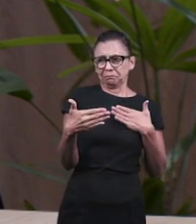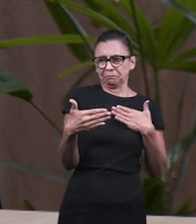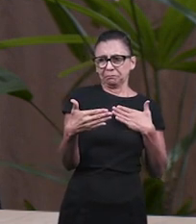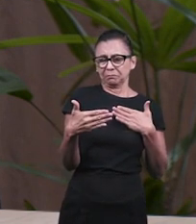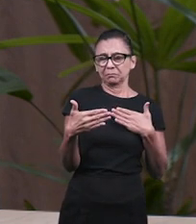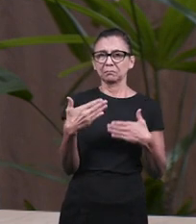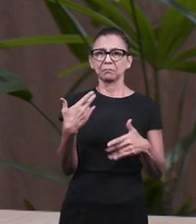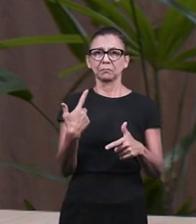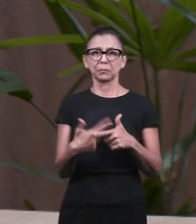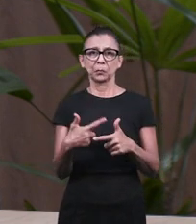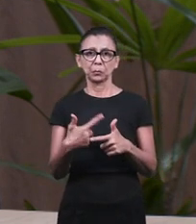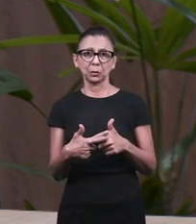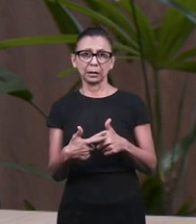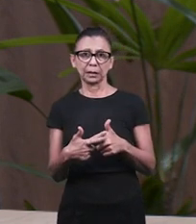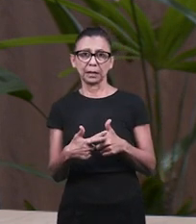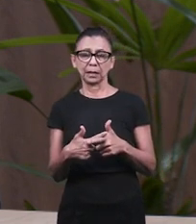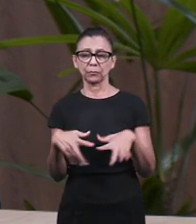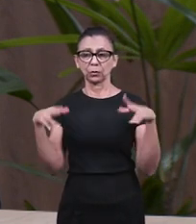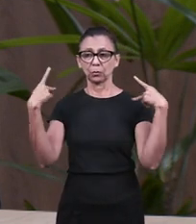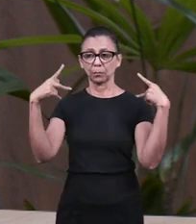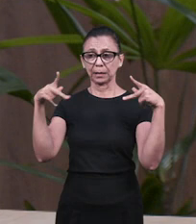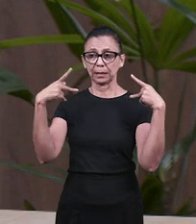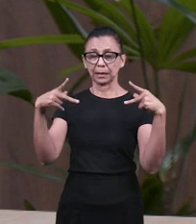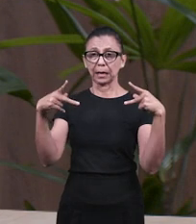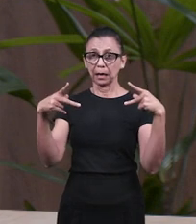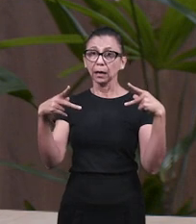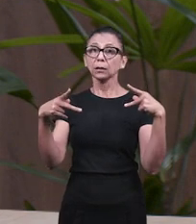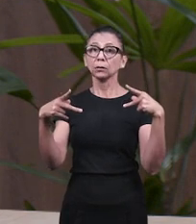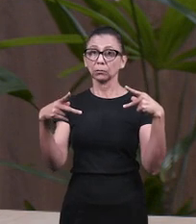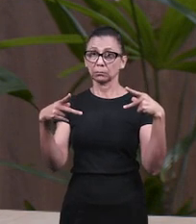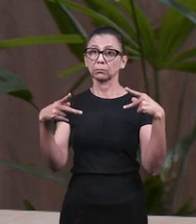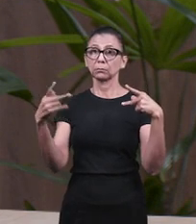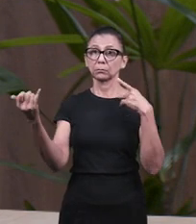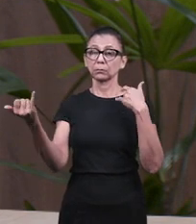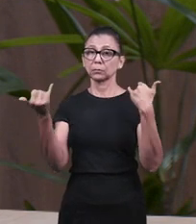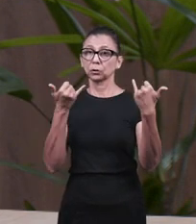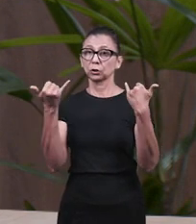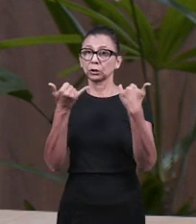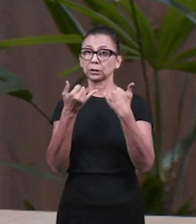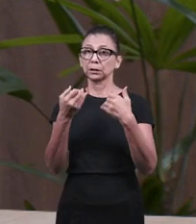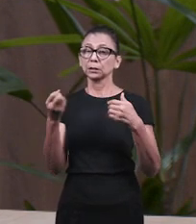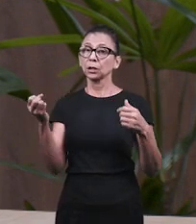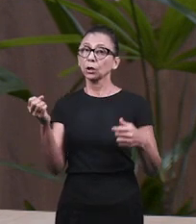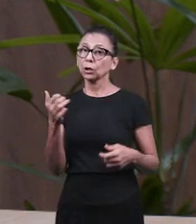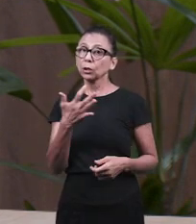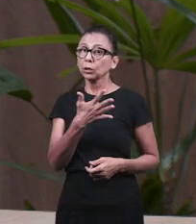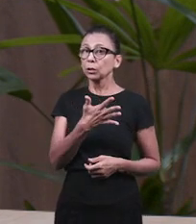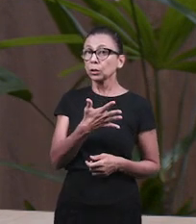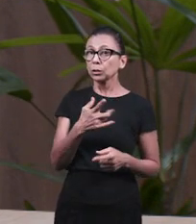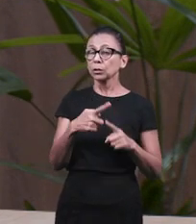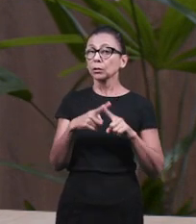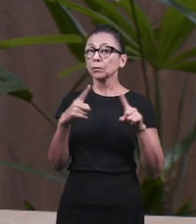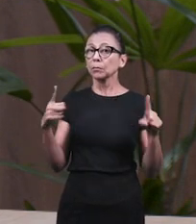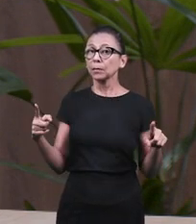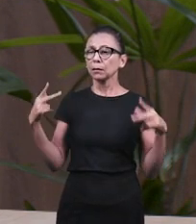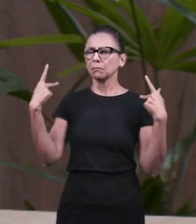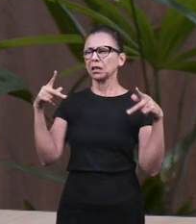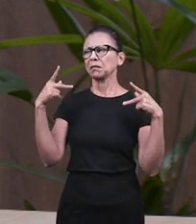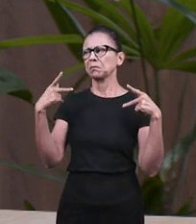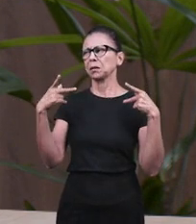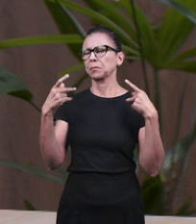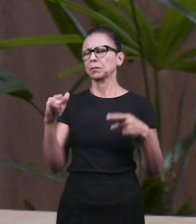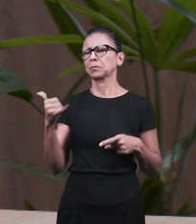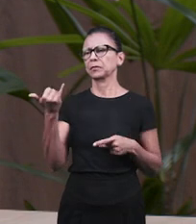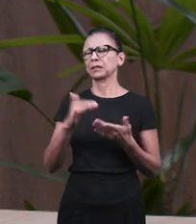trás. Porque também a nós foram pregadas as boas novas como a eles. Mas a palavra da pregação nada lhes